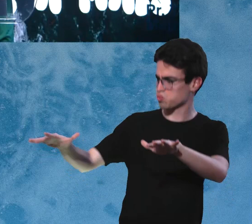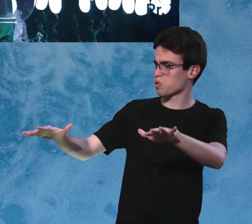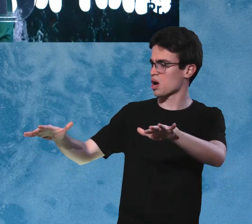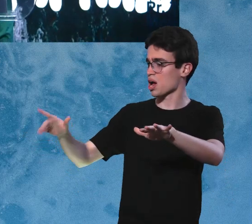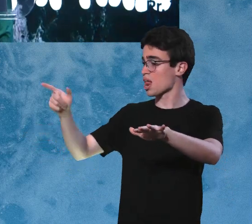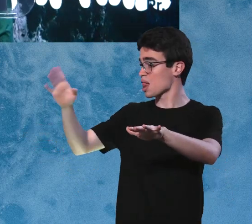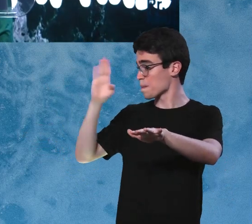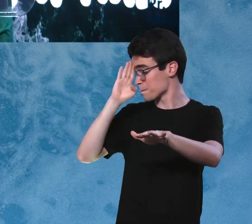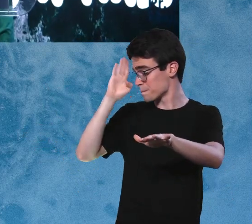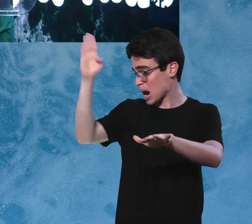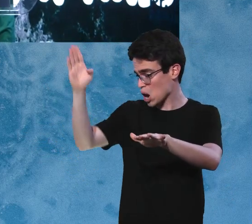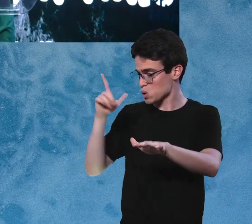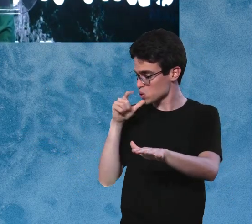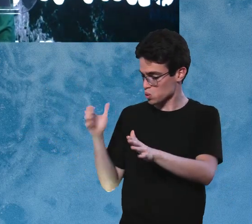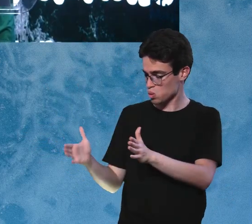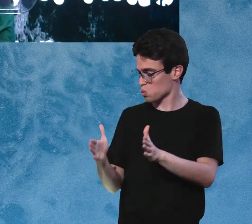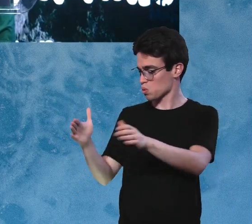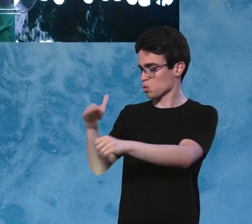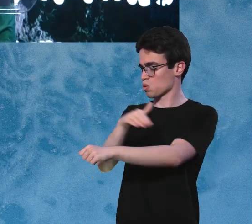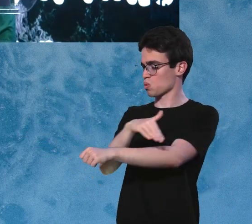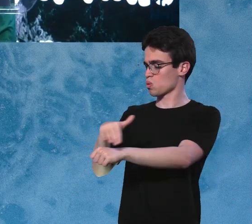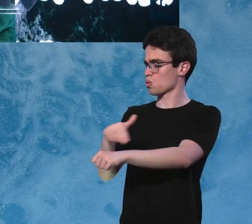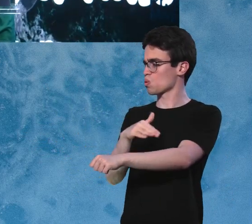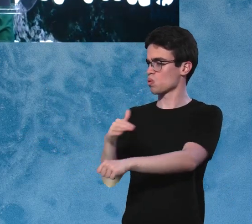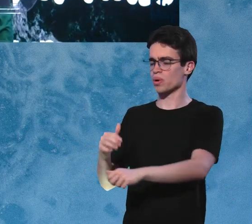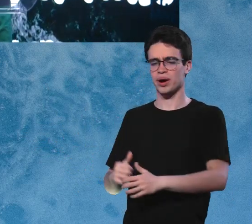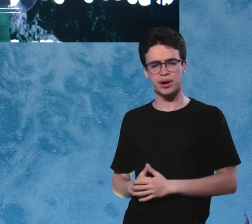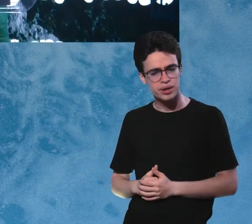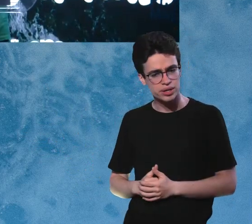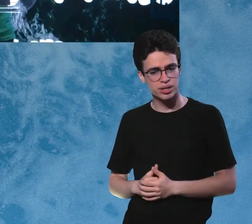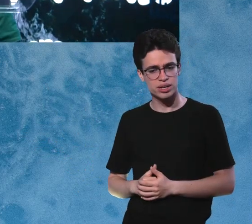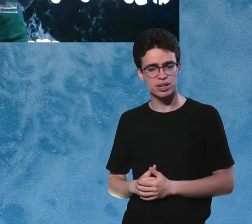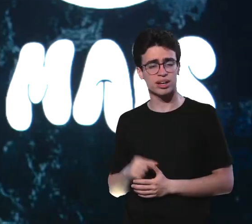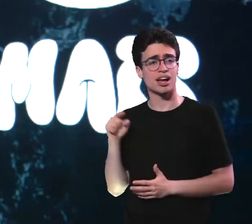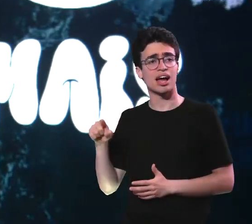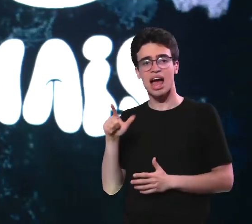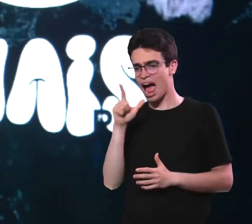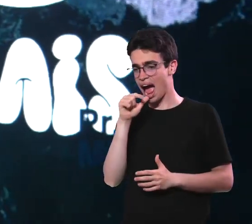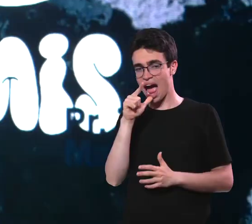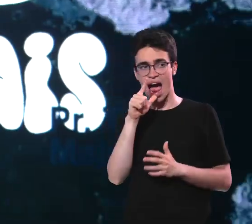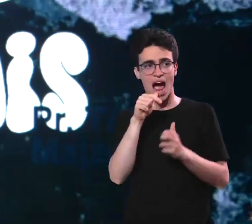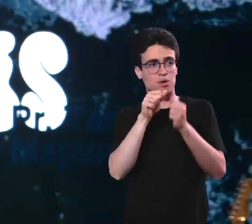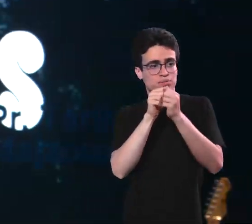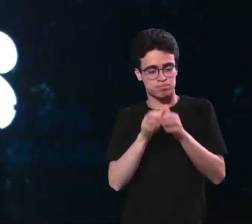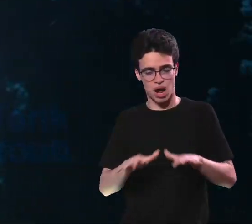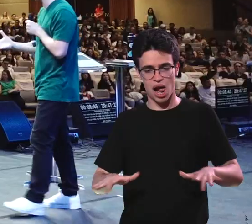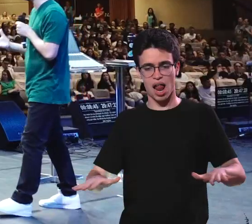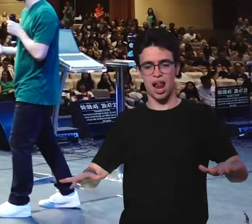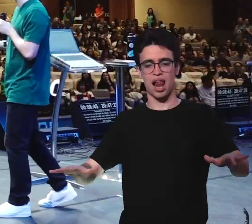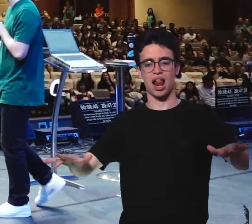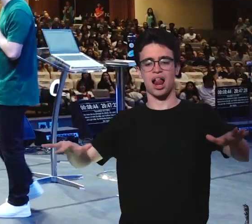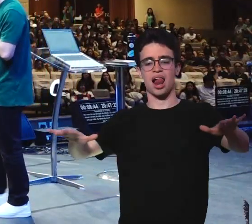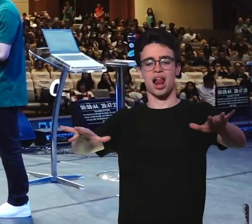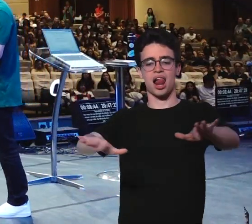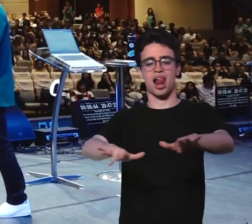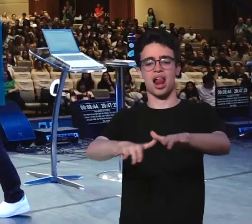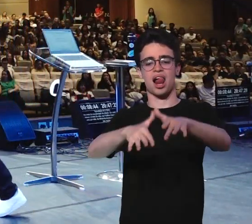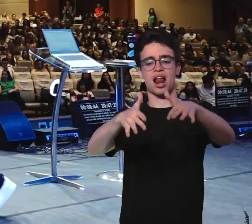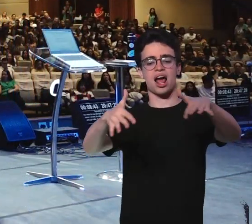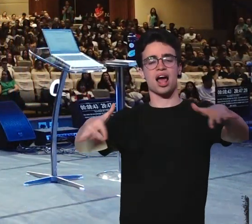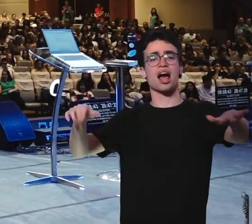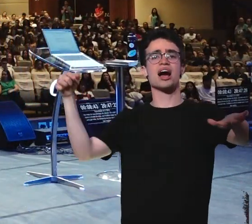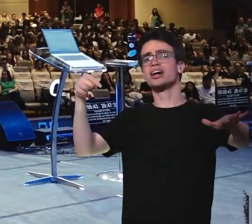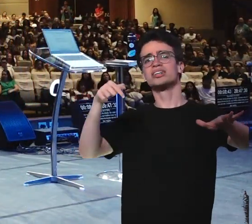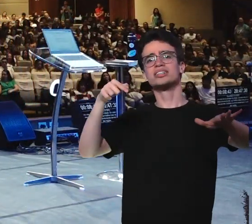rua principal da cidade. A palavra de Deus está repleta de textos que representam a presença de Deus